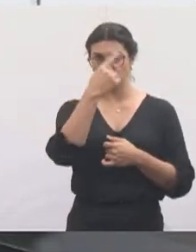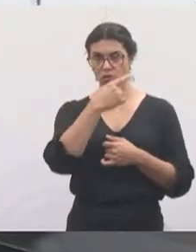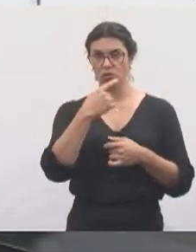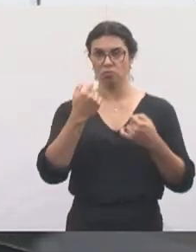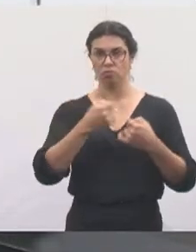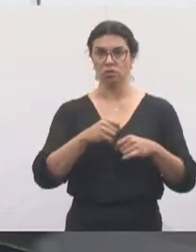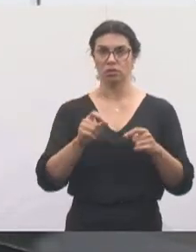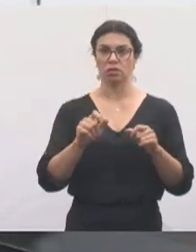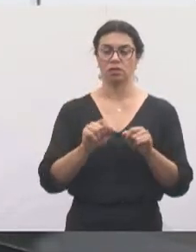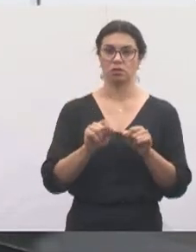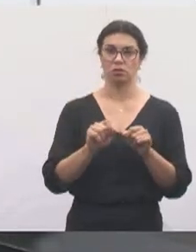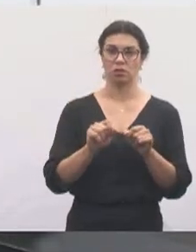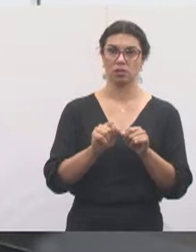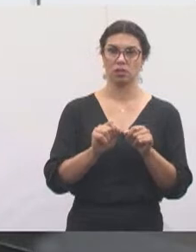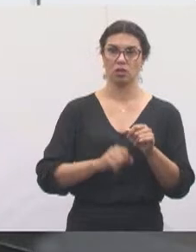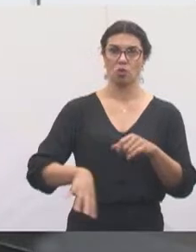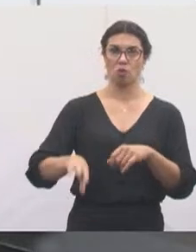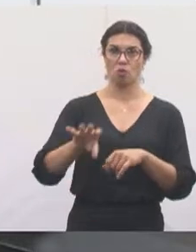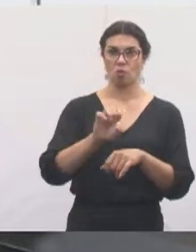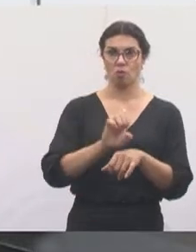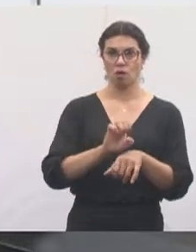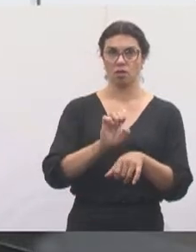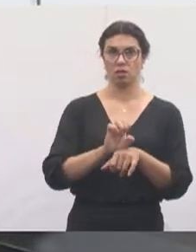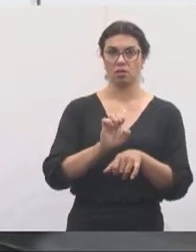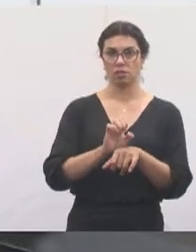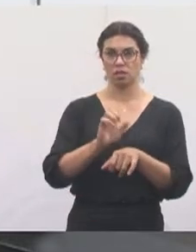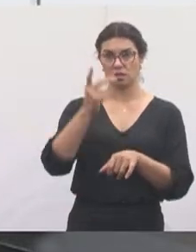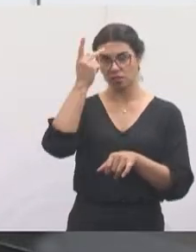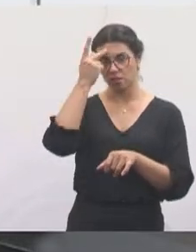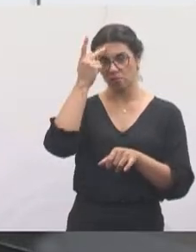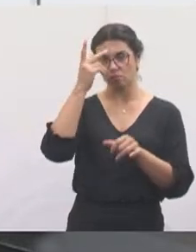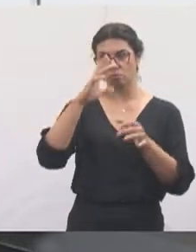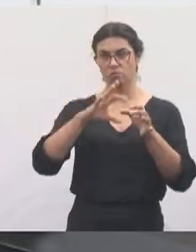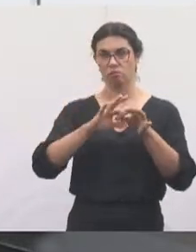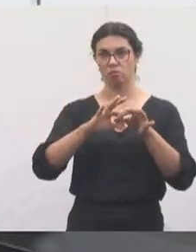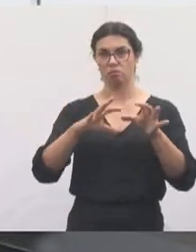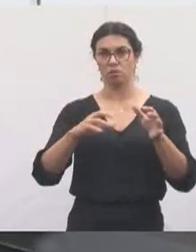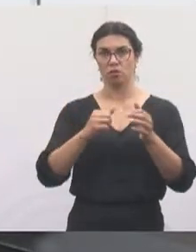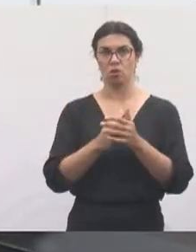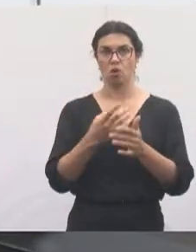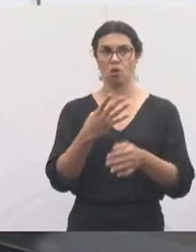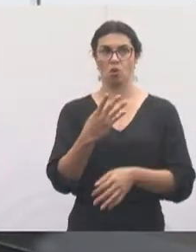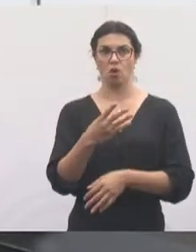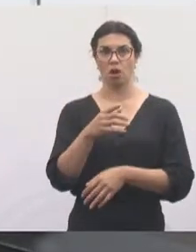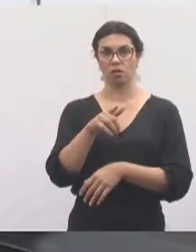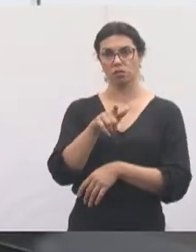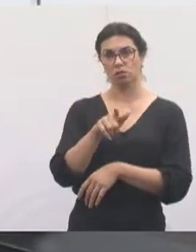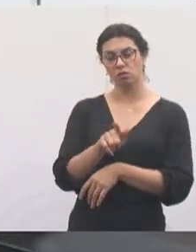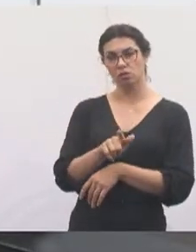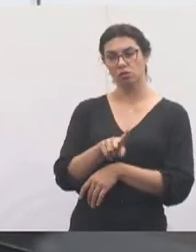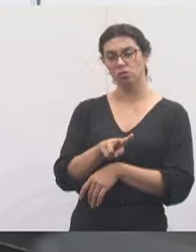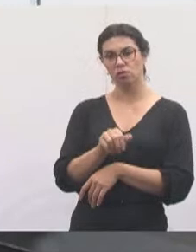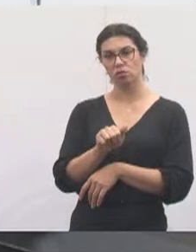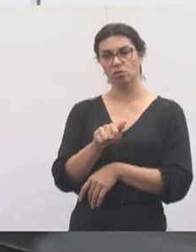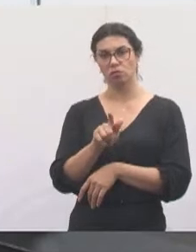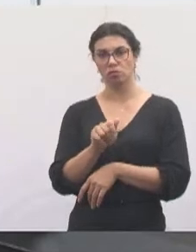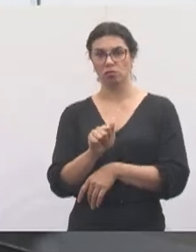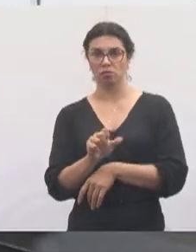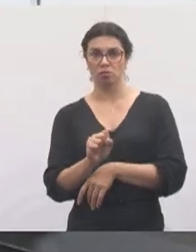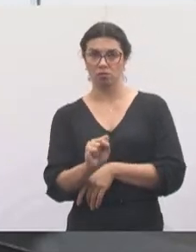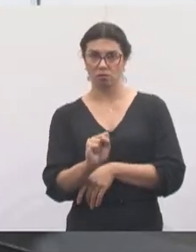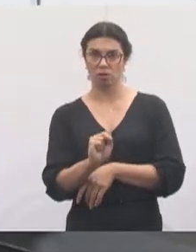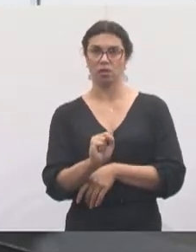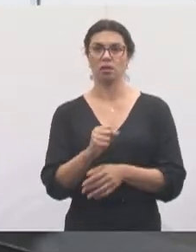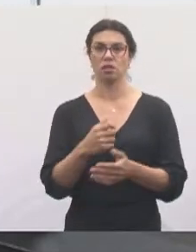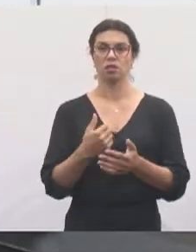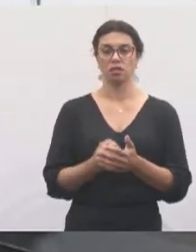últimos meses quatro vagas mes para Triagem de catarata Noam em São